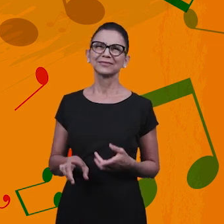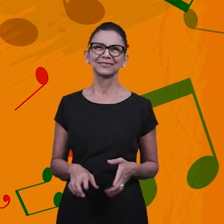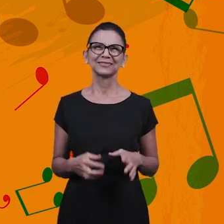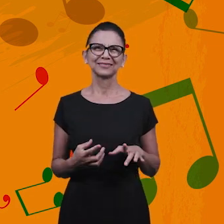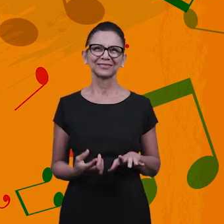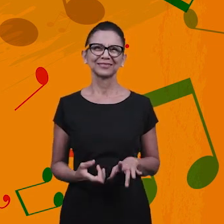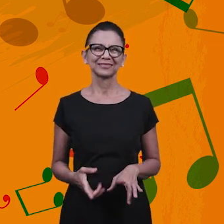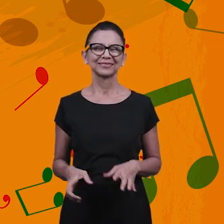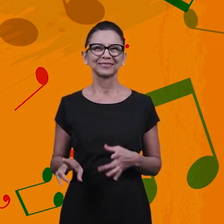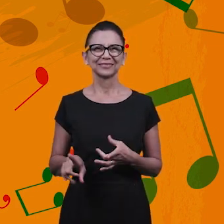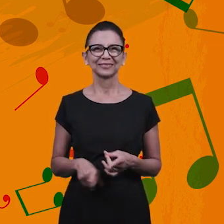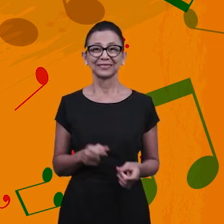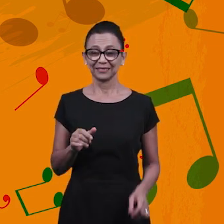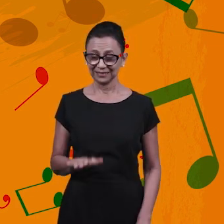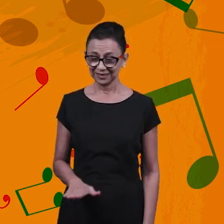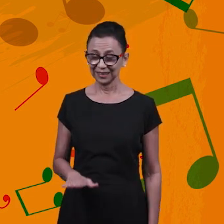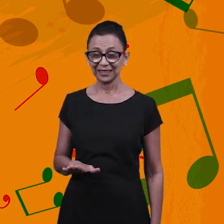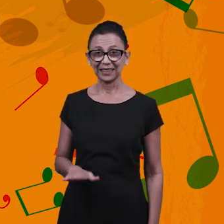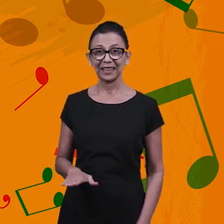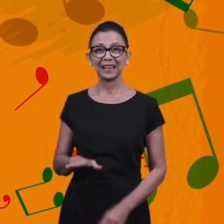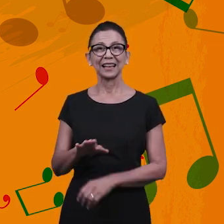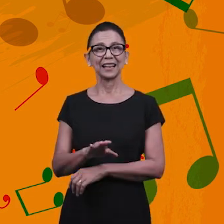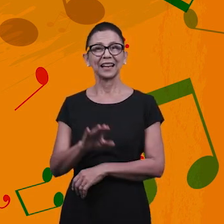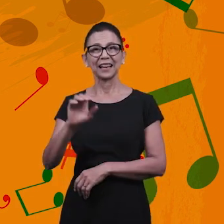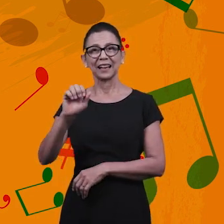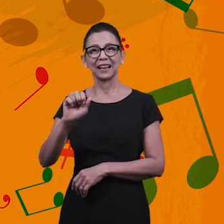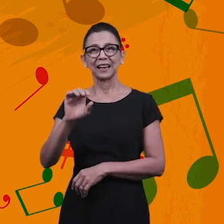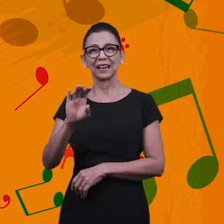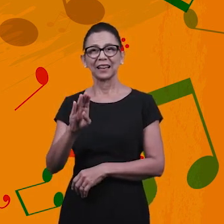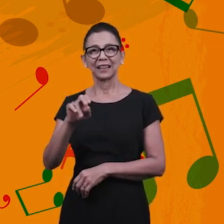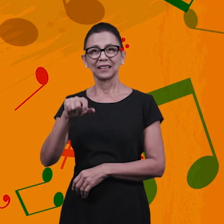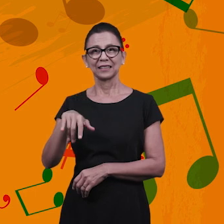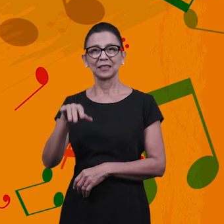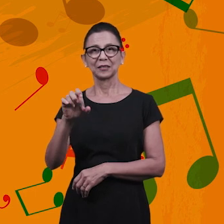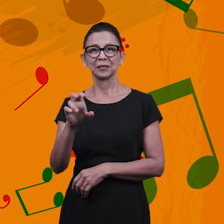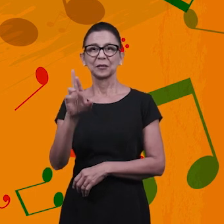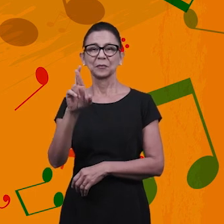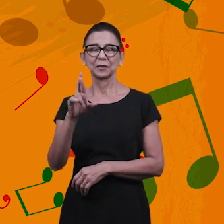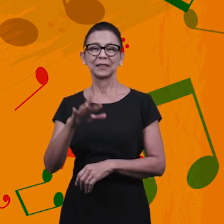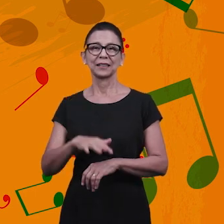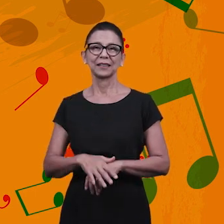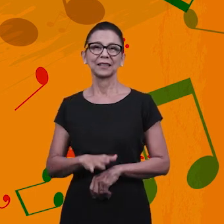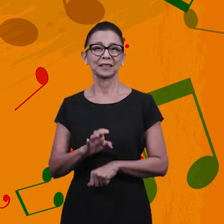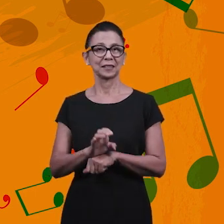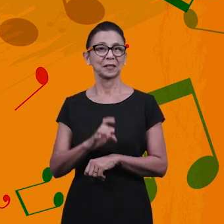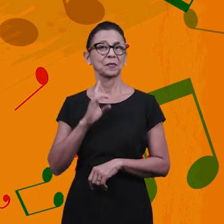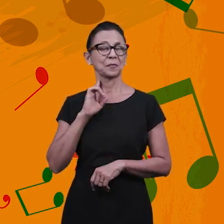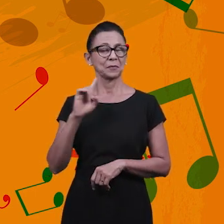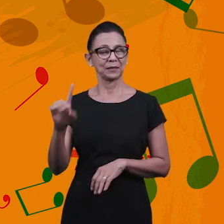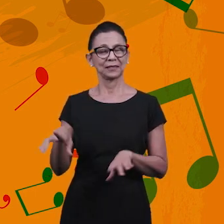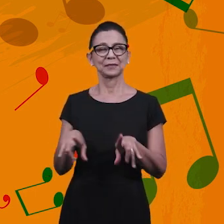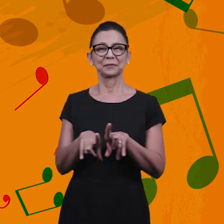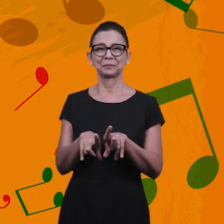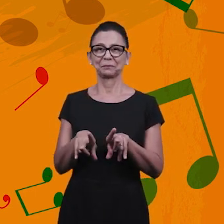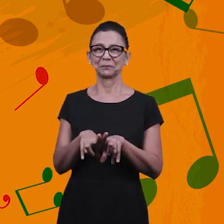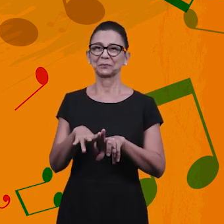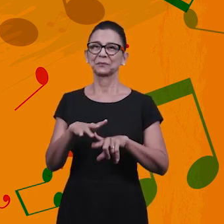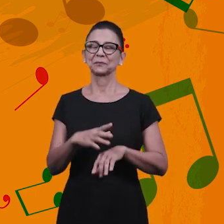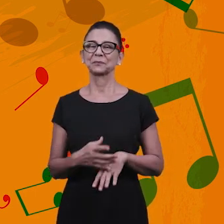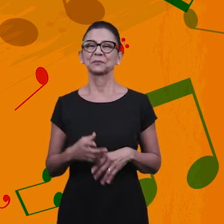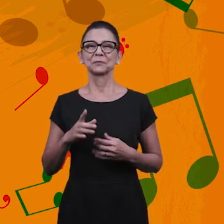Esse é o Voici l'intermédiaire, Abner, de Juiz de Fora, Minas Gerais.